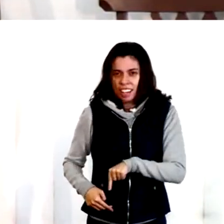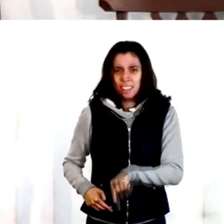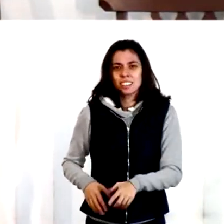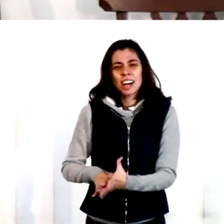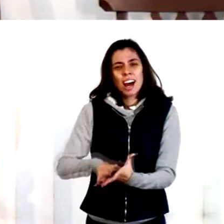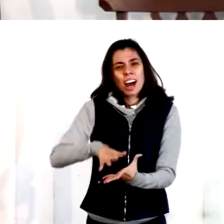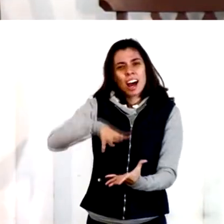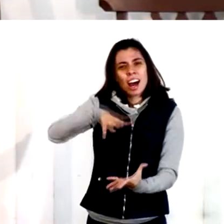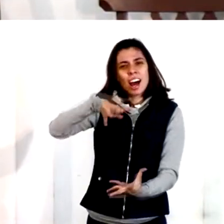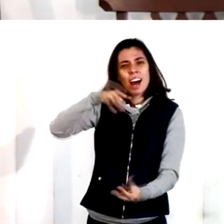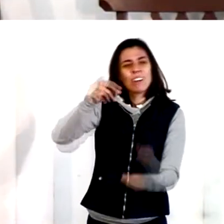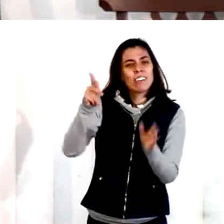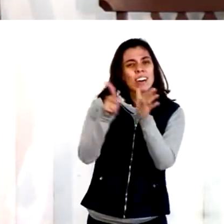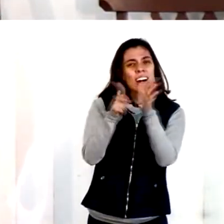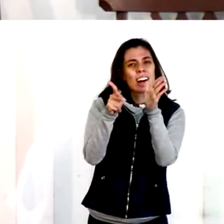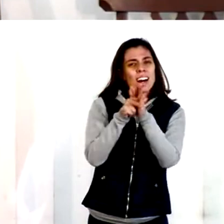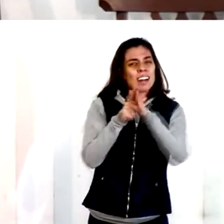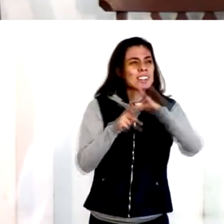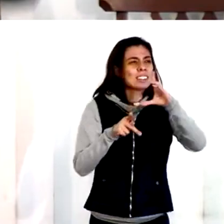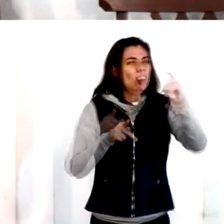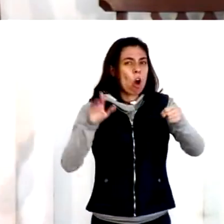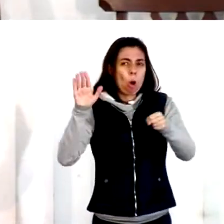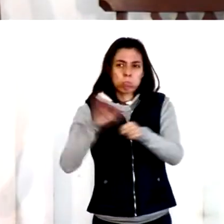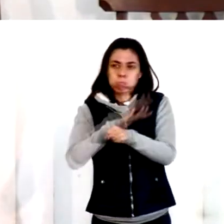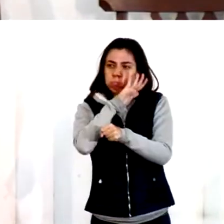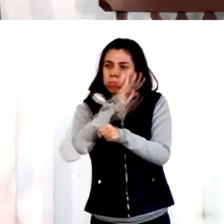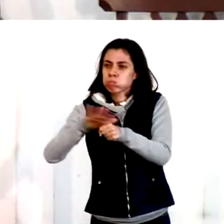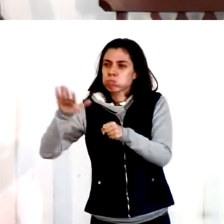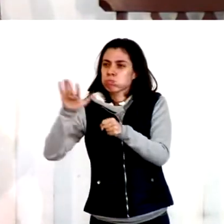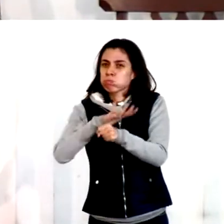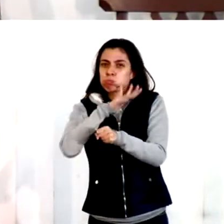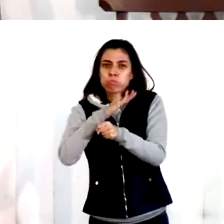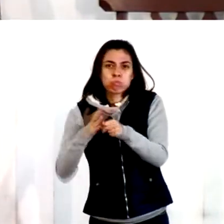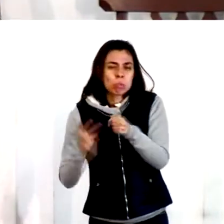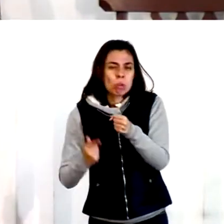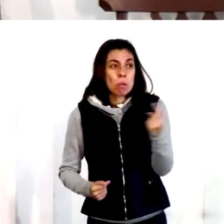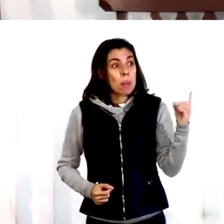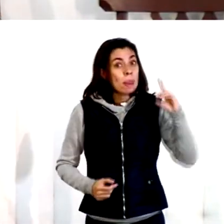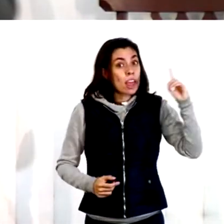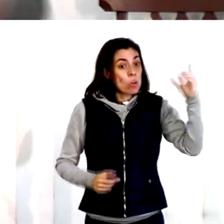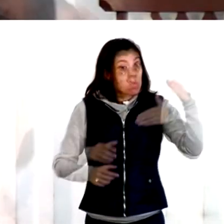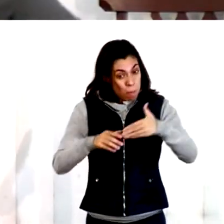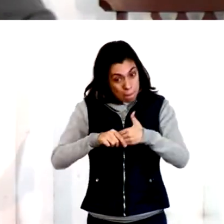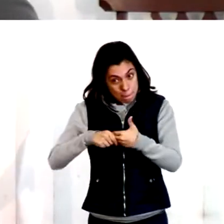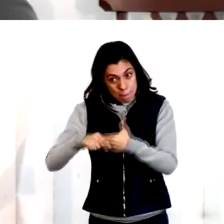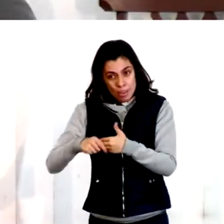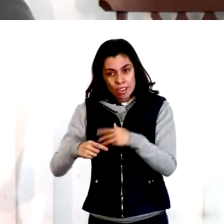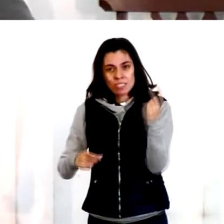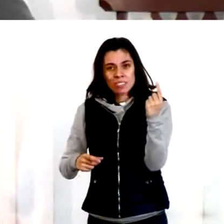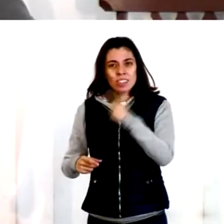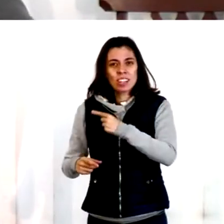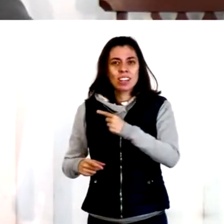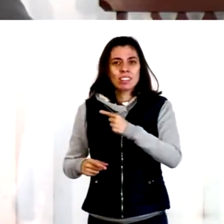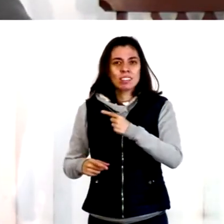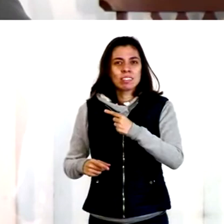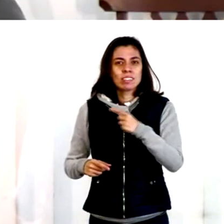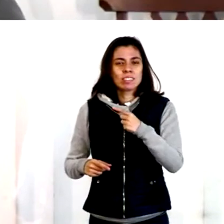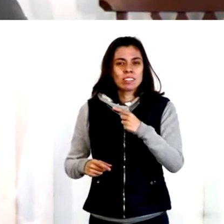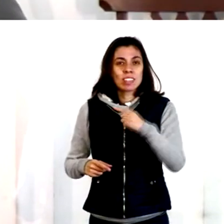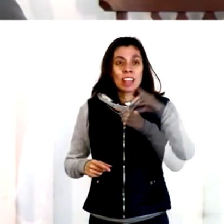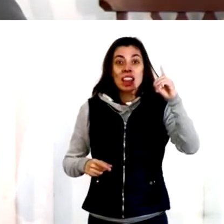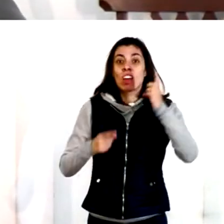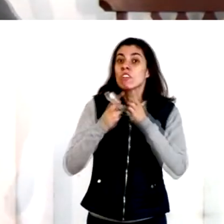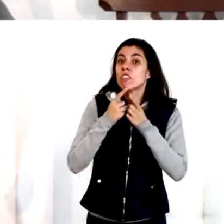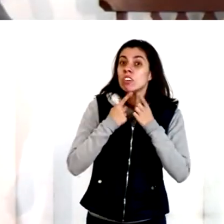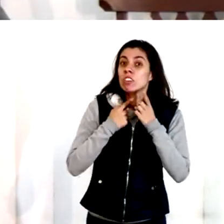encheu a nossa alma, encheu o nosso coração. Ele dominou a nossa vida e a vontade dEle é a nossa vontade. Não é a